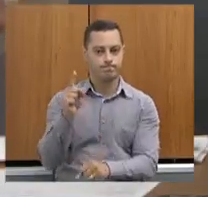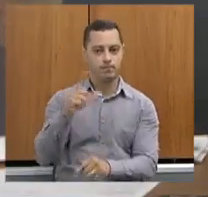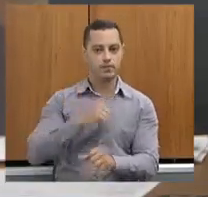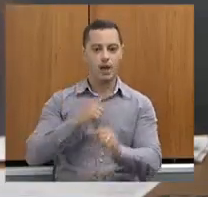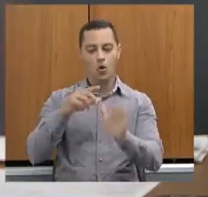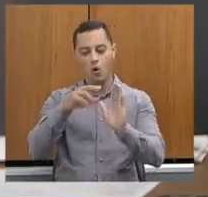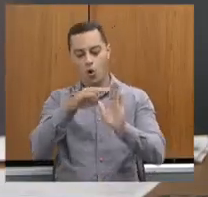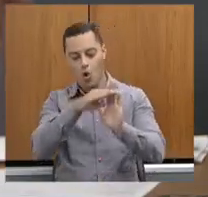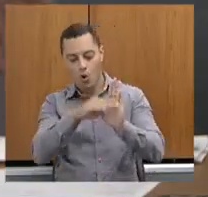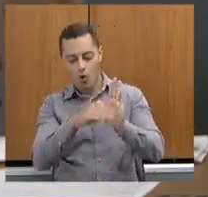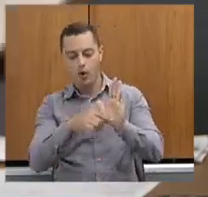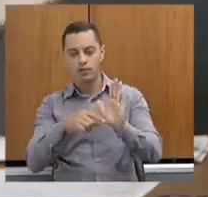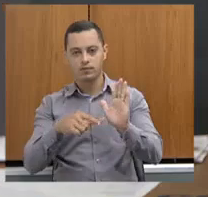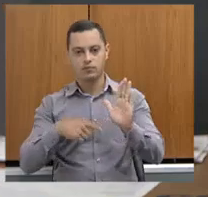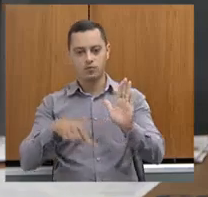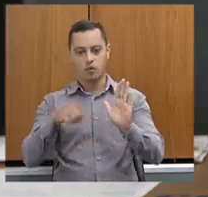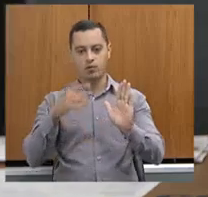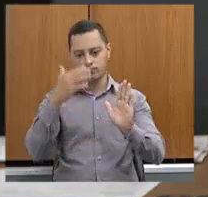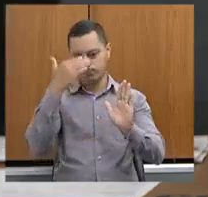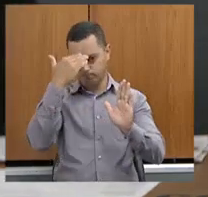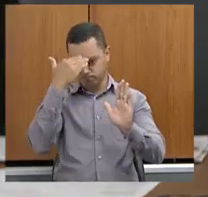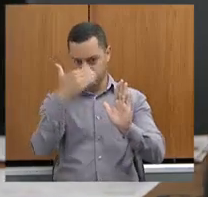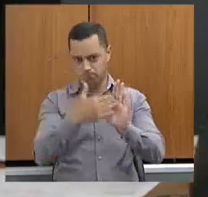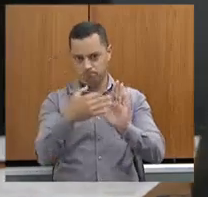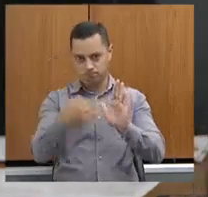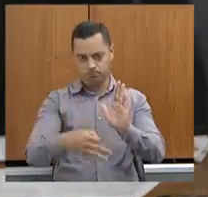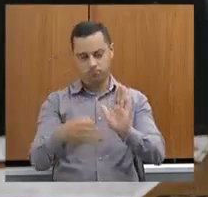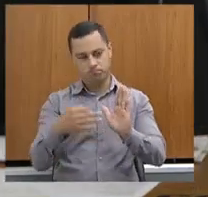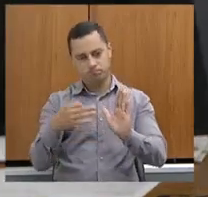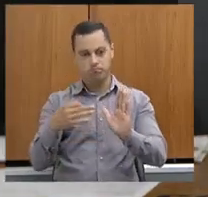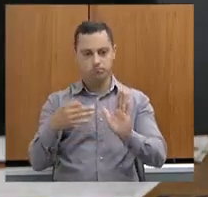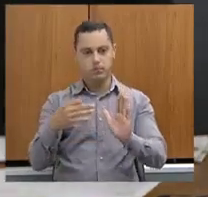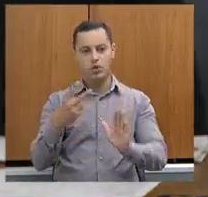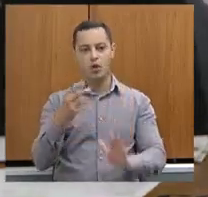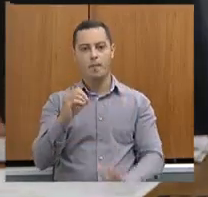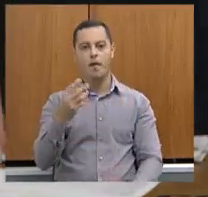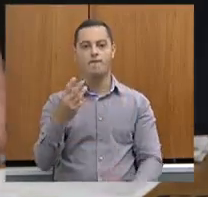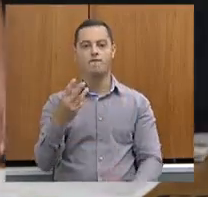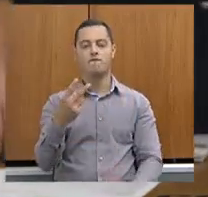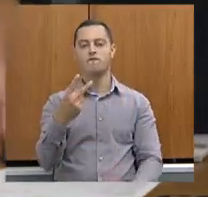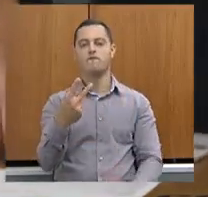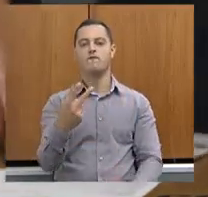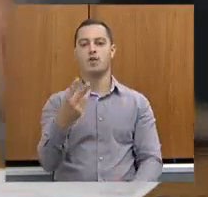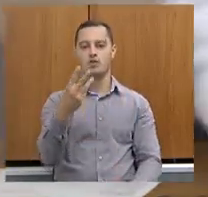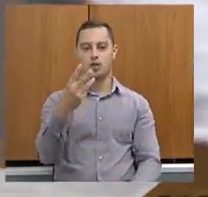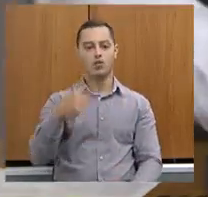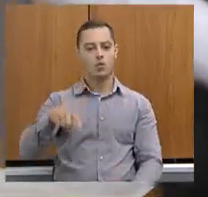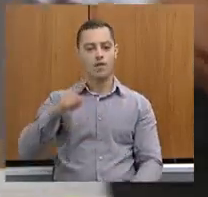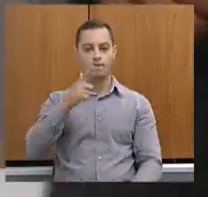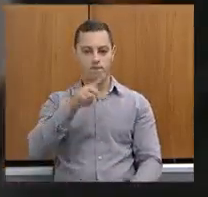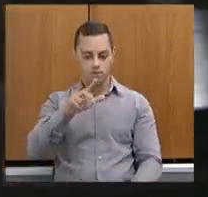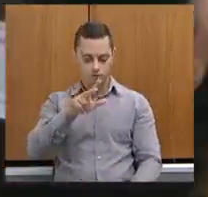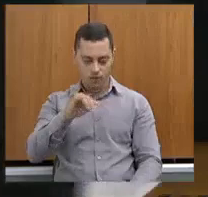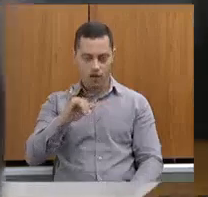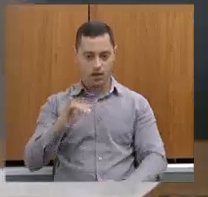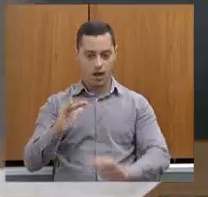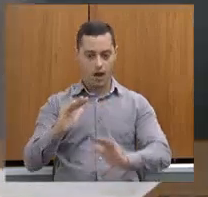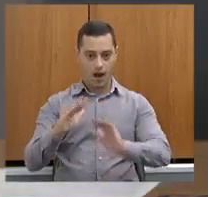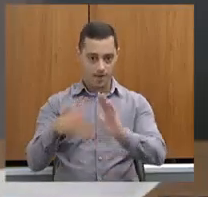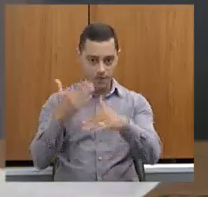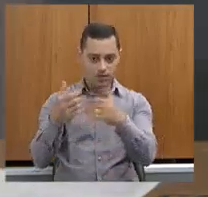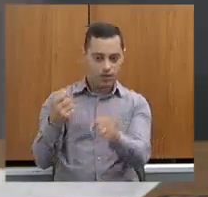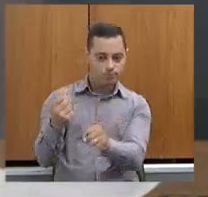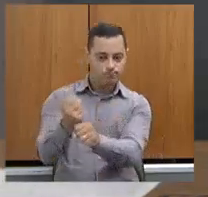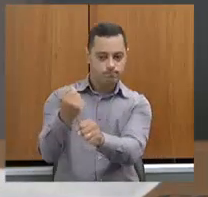acredito que ao longo de 2023 vamos avançar em toda a condição da estrutura e eu